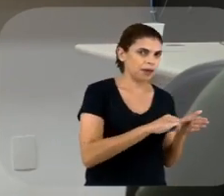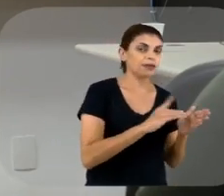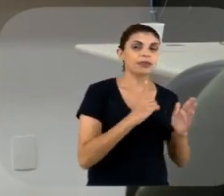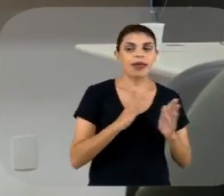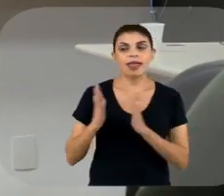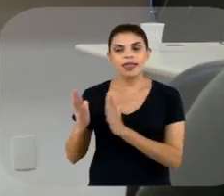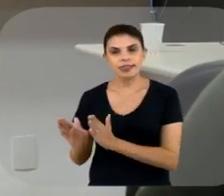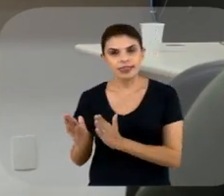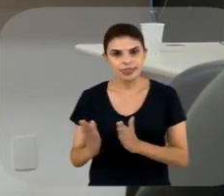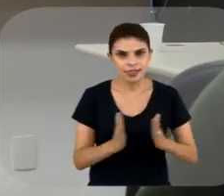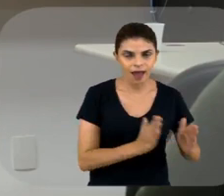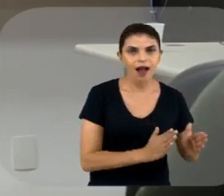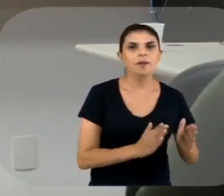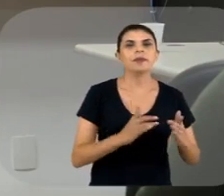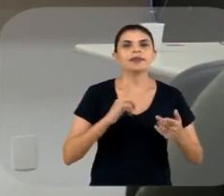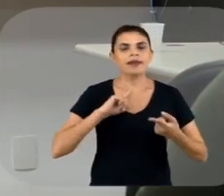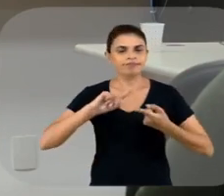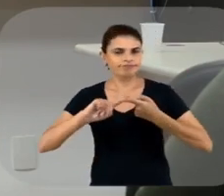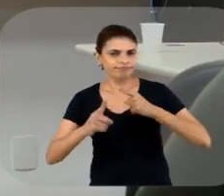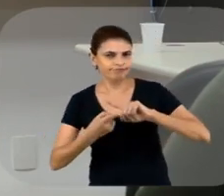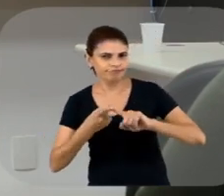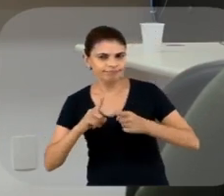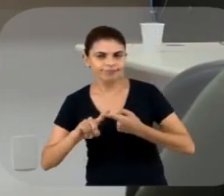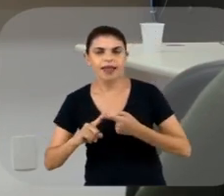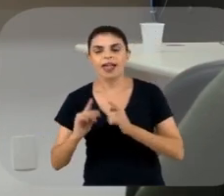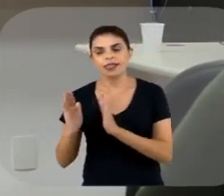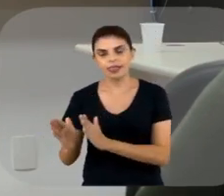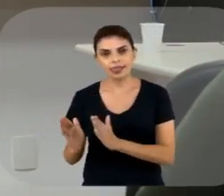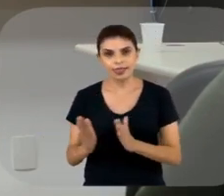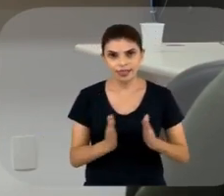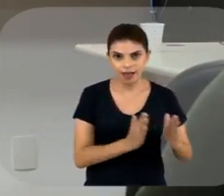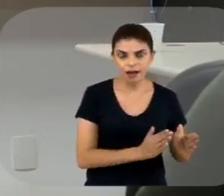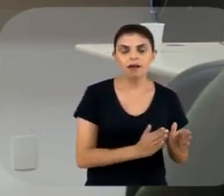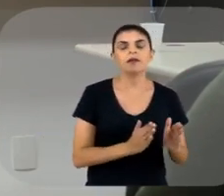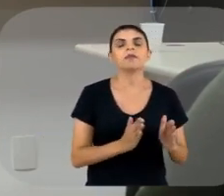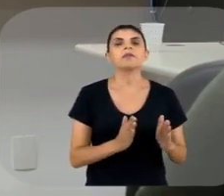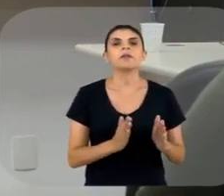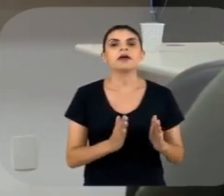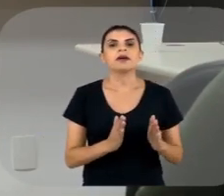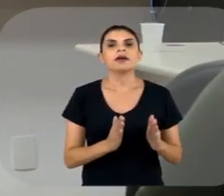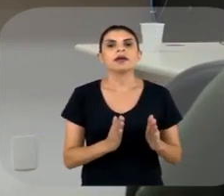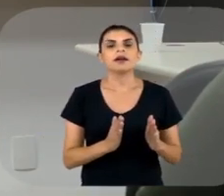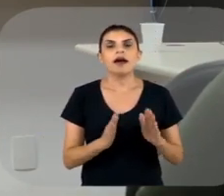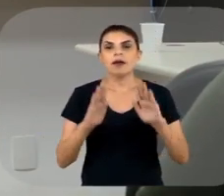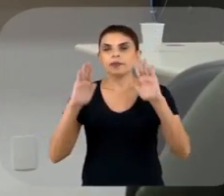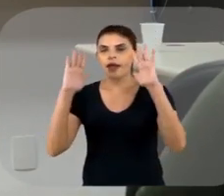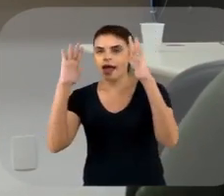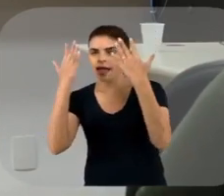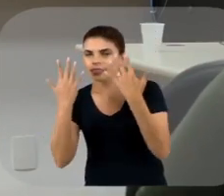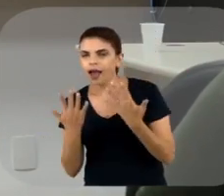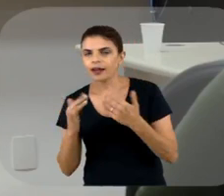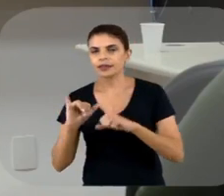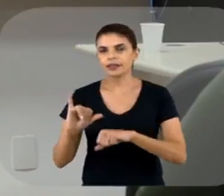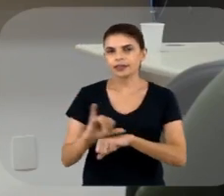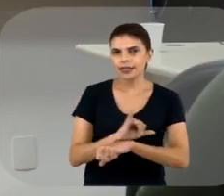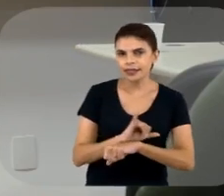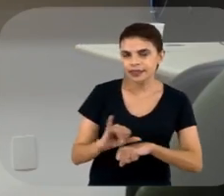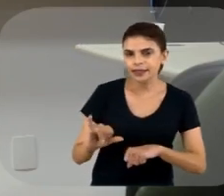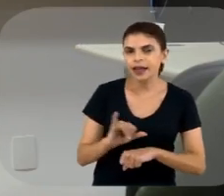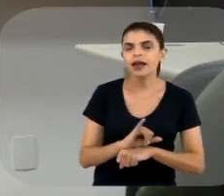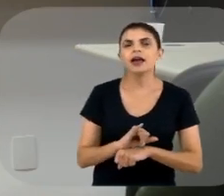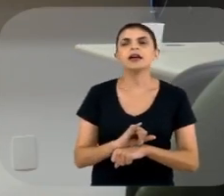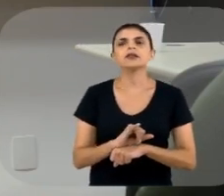em etapas, né, numa cadeia ali de etapas, envolvendo a análise da estratégia,